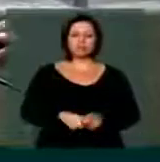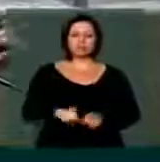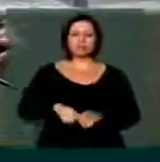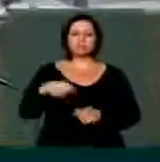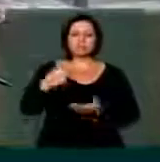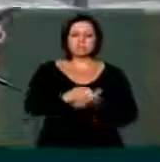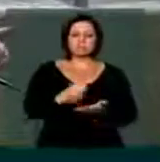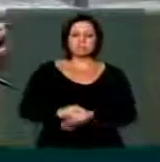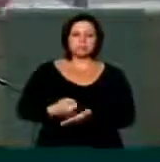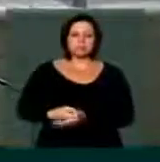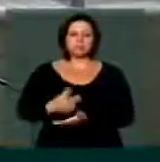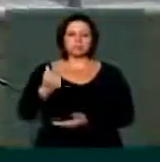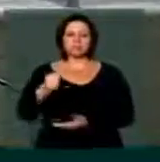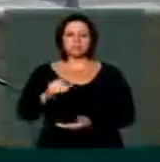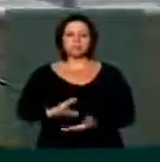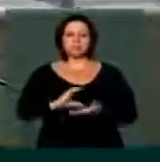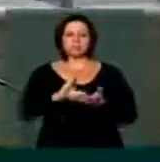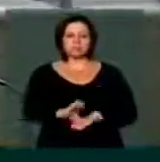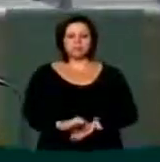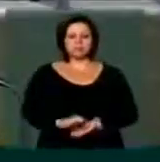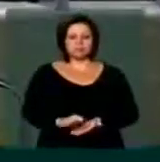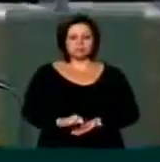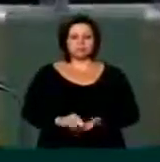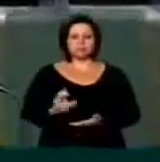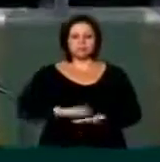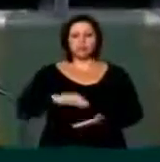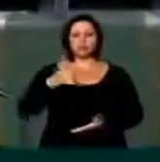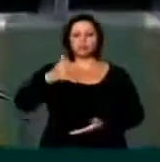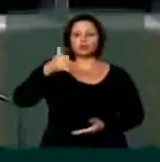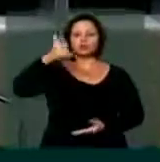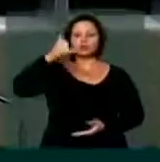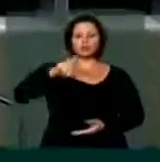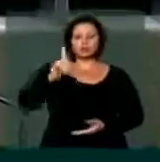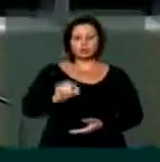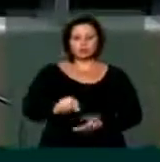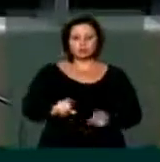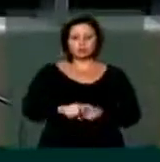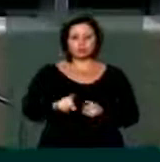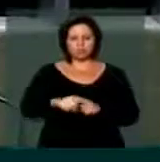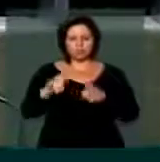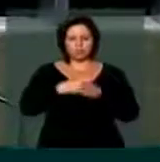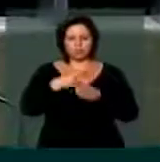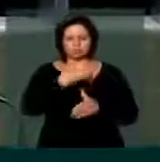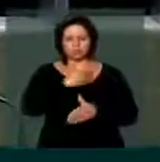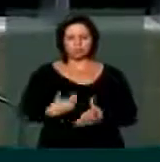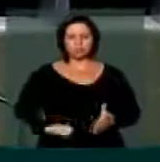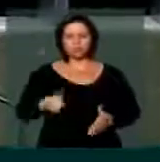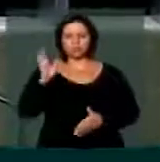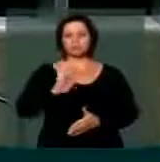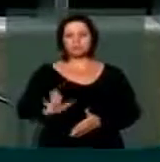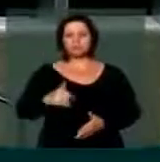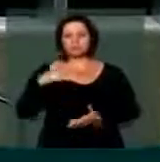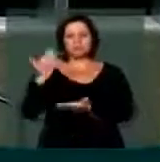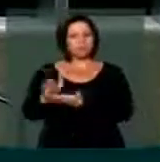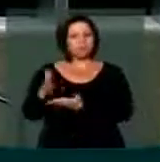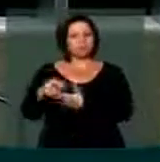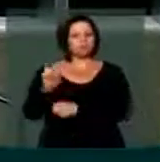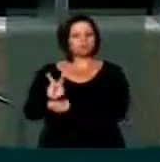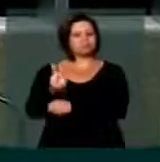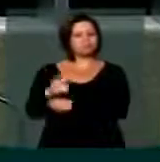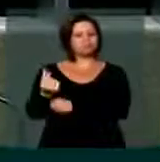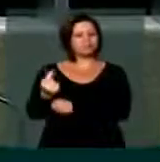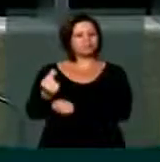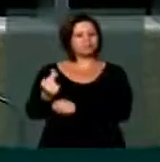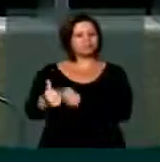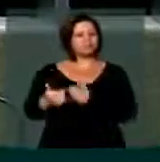para pagar do orçamento, para pagar juros e amortizações da dívida pública brasileira, e não sobra para a saúde,